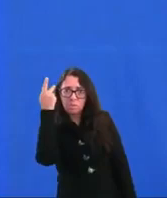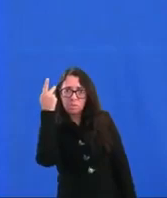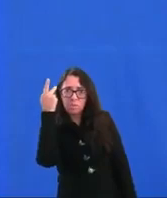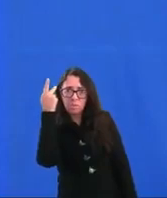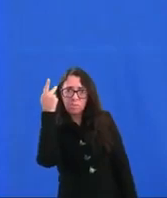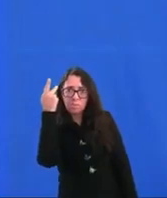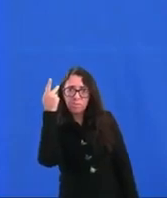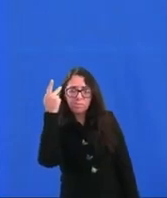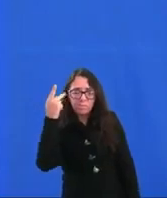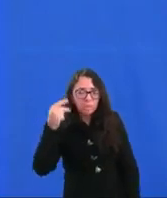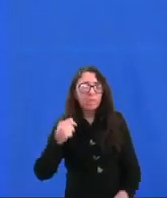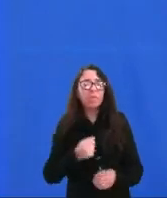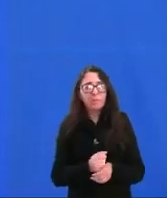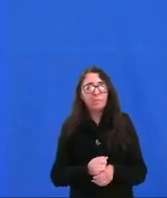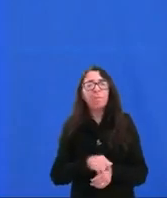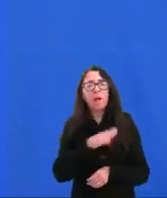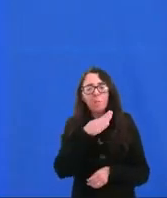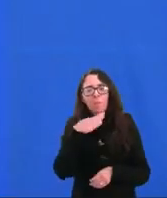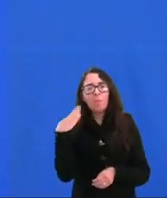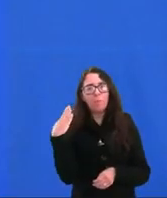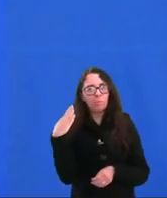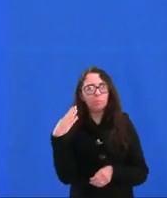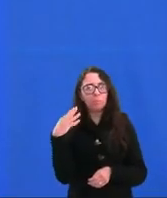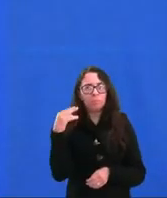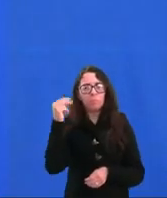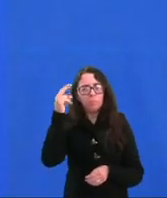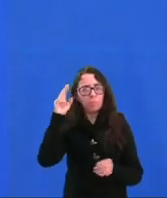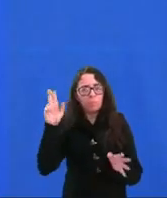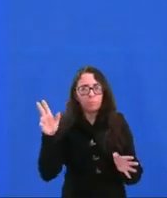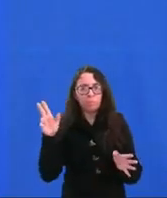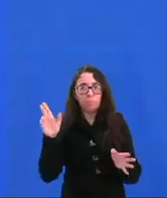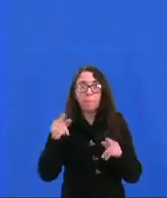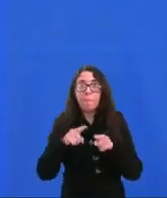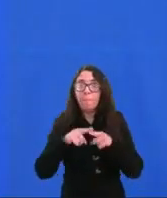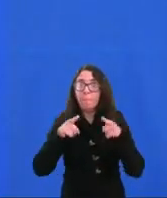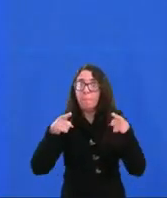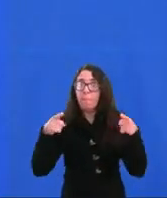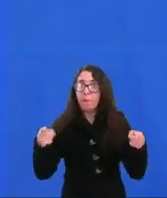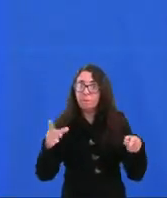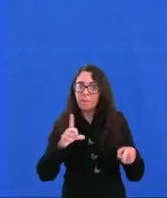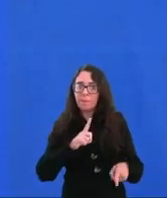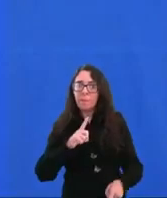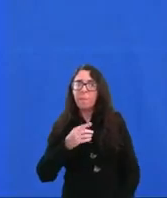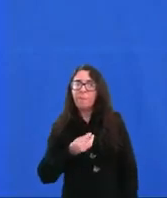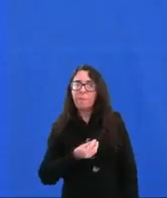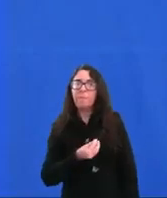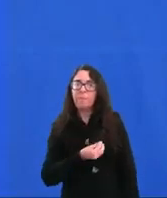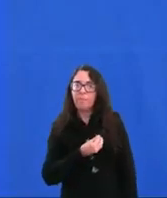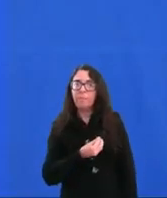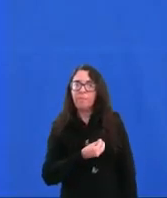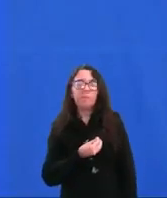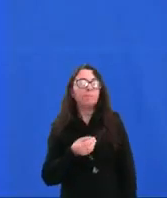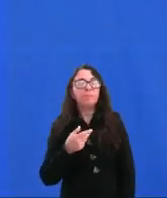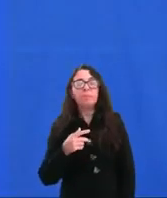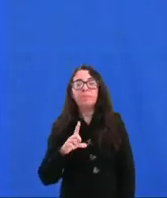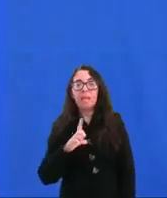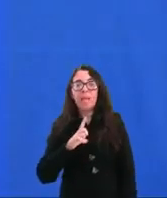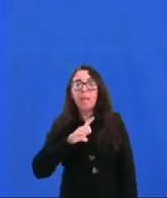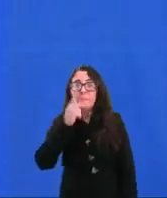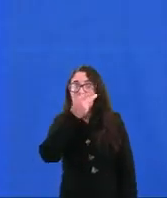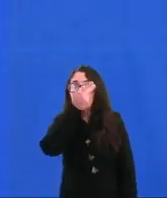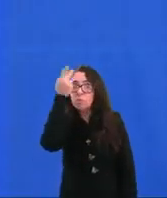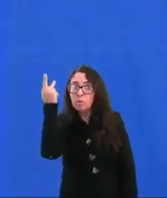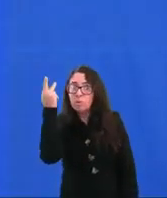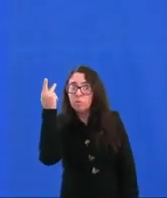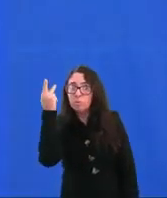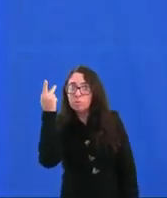pelo Espírito, como está escrito em Efésios, capítulo número 4, versos de 11 ao